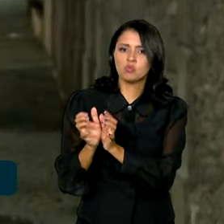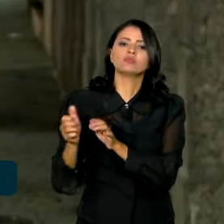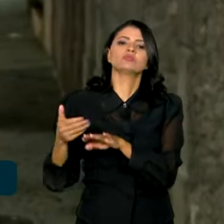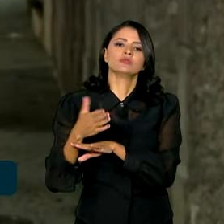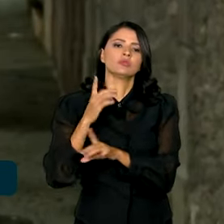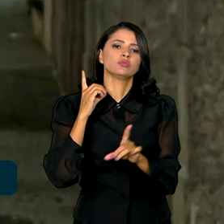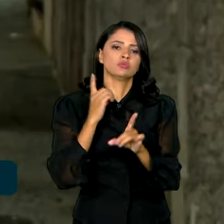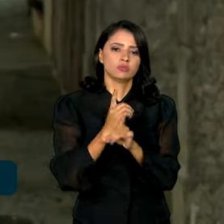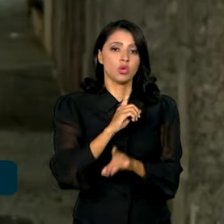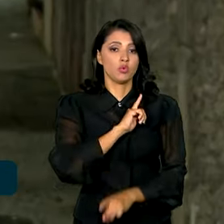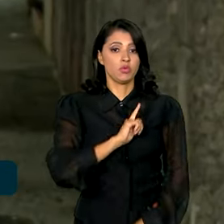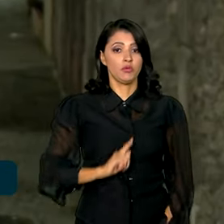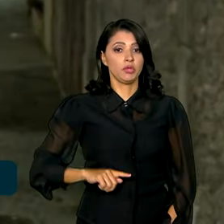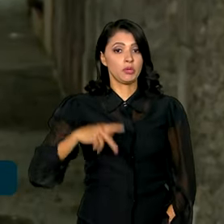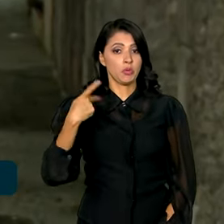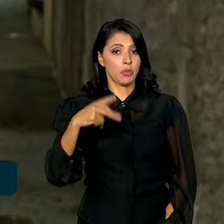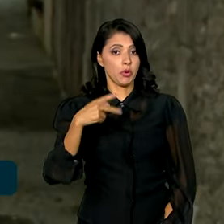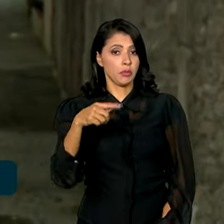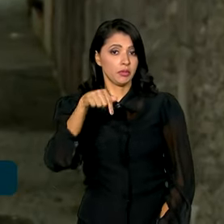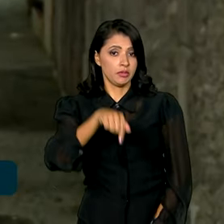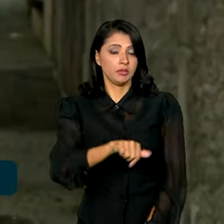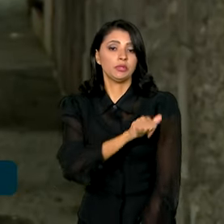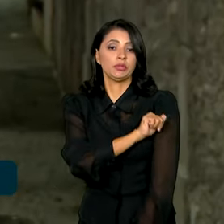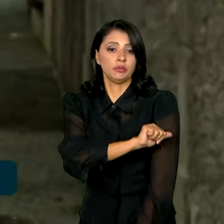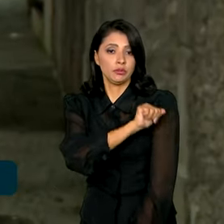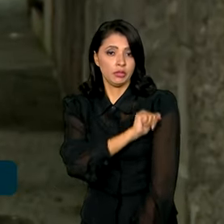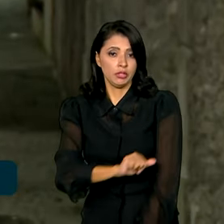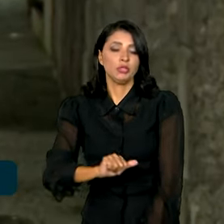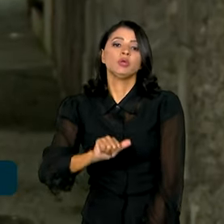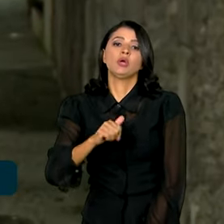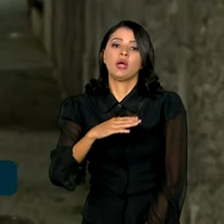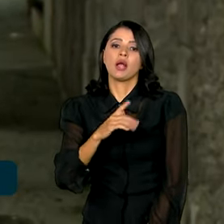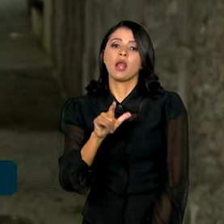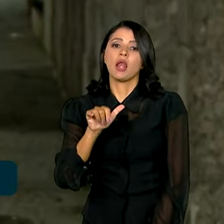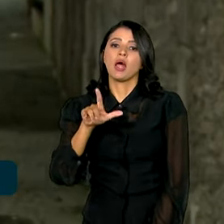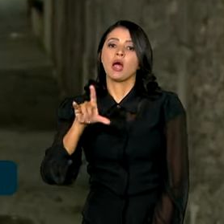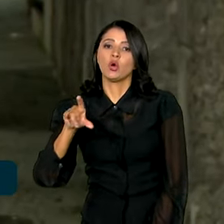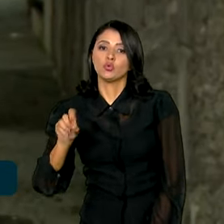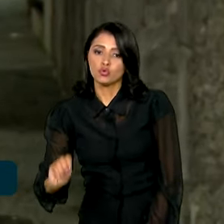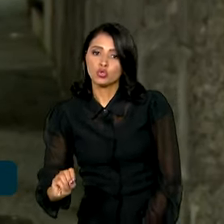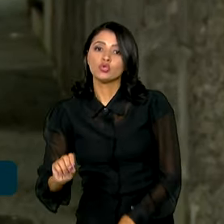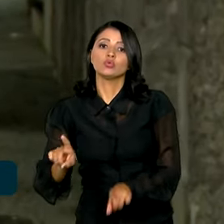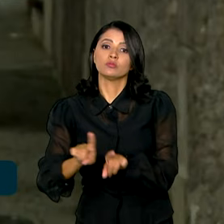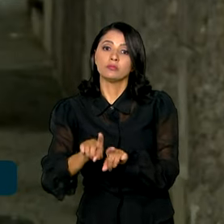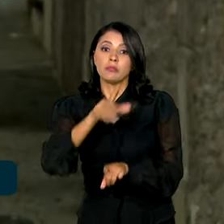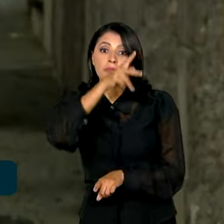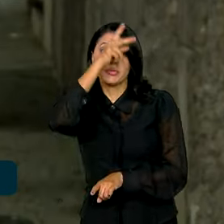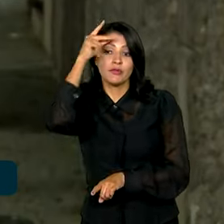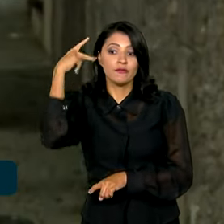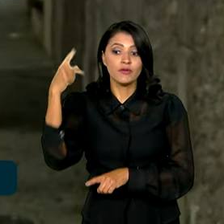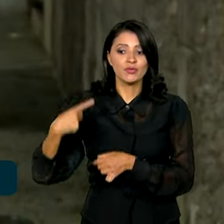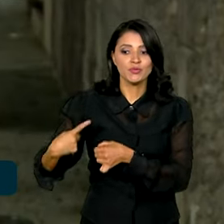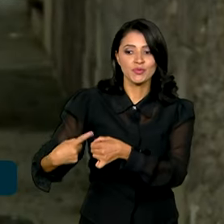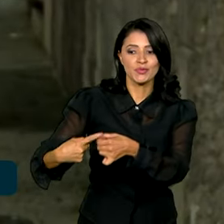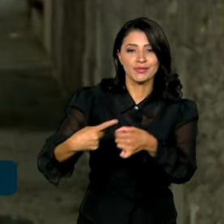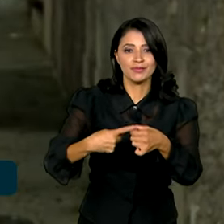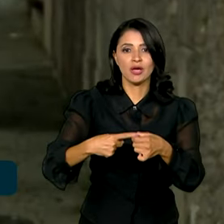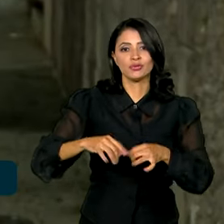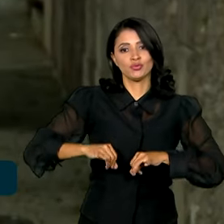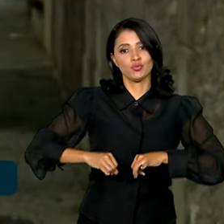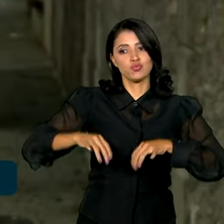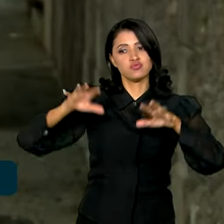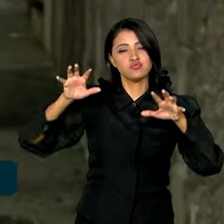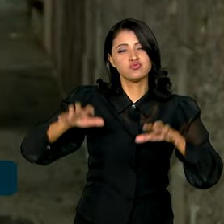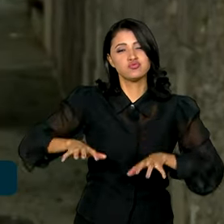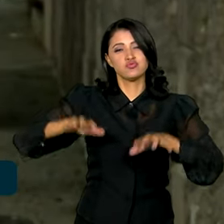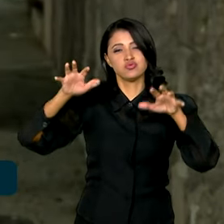com o governador do estado aqui do Rio, com Cláudio Castro, com prefeitos das cidades atingidas pelas fortes chuvas